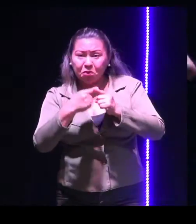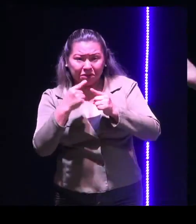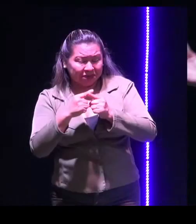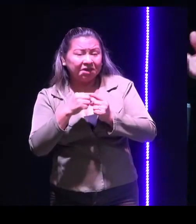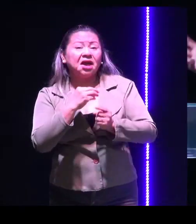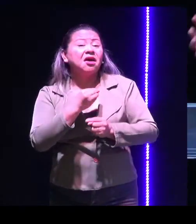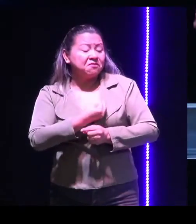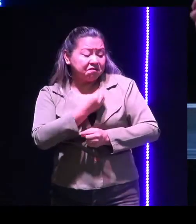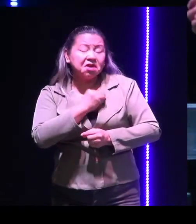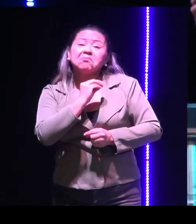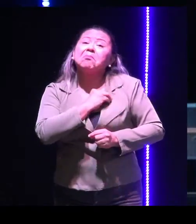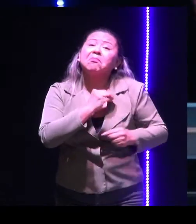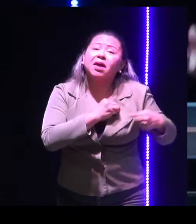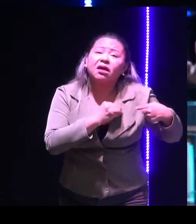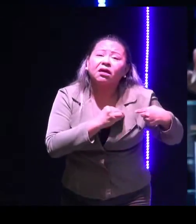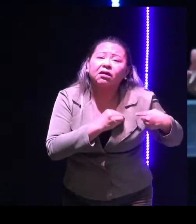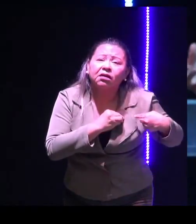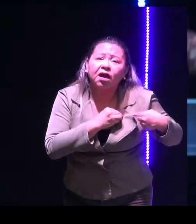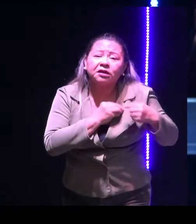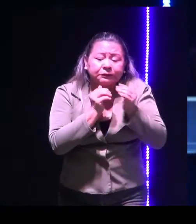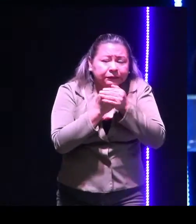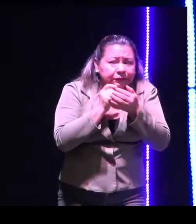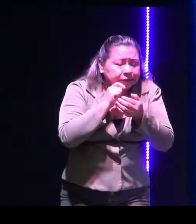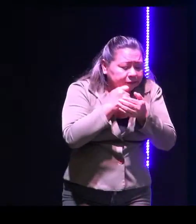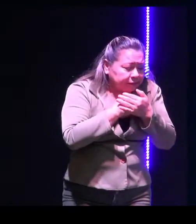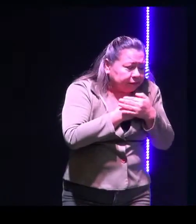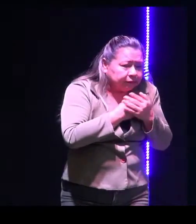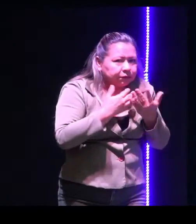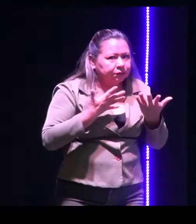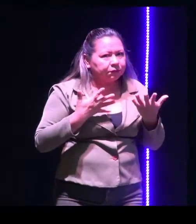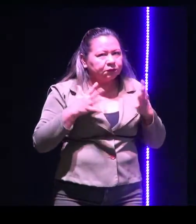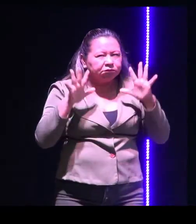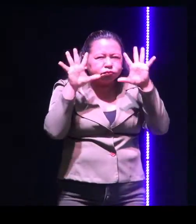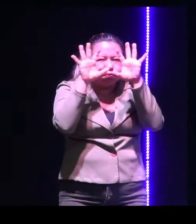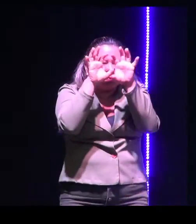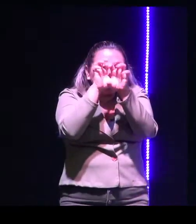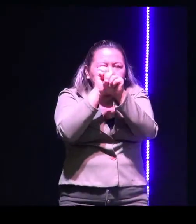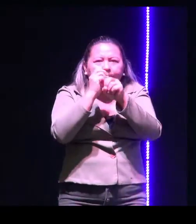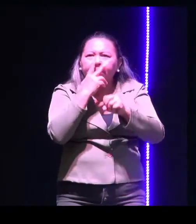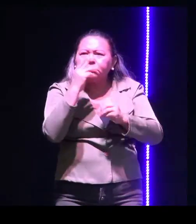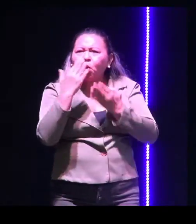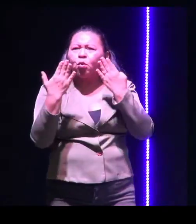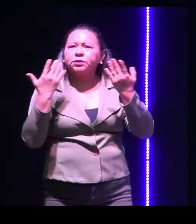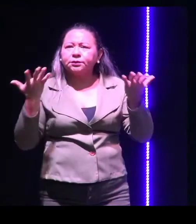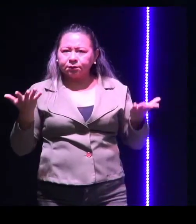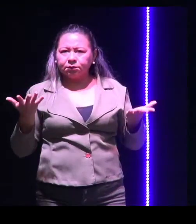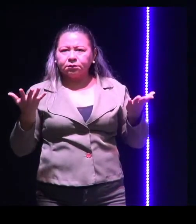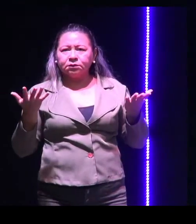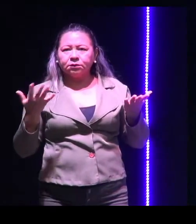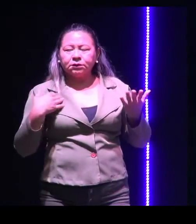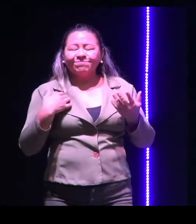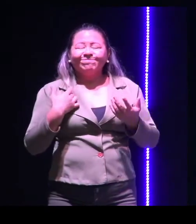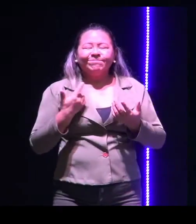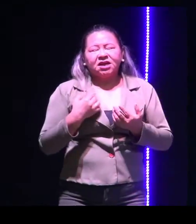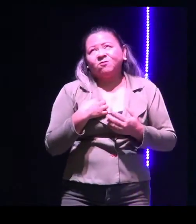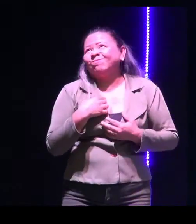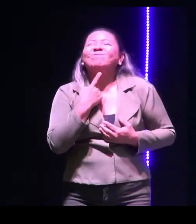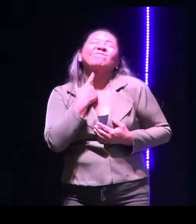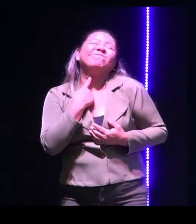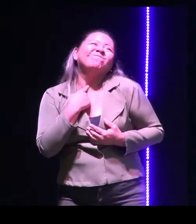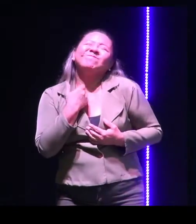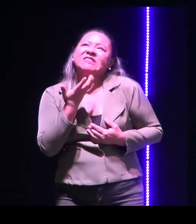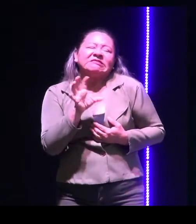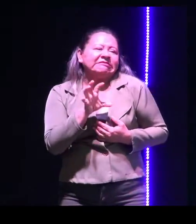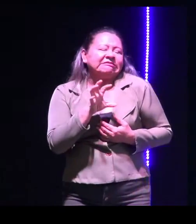Porque está vivendo uma vida obscura, uma vida na escuridão. O pecado nos tira o prazer de orarmos e estar